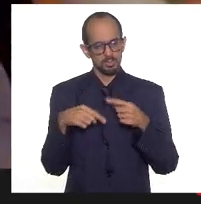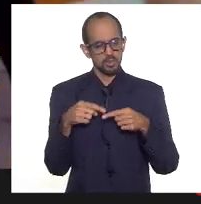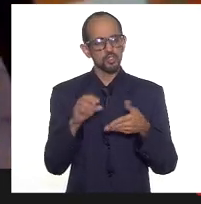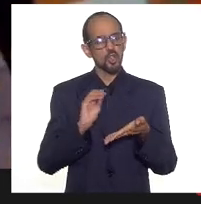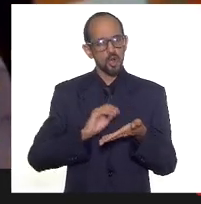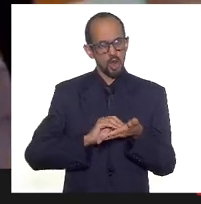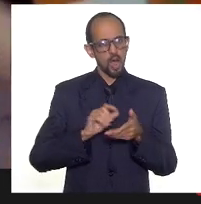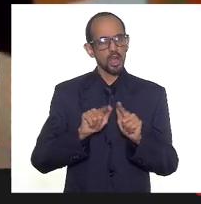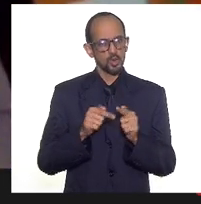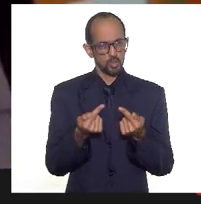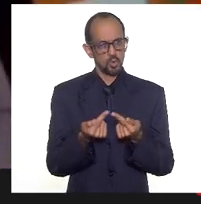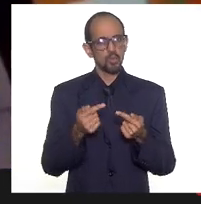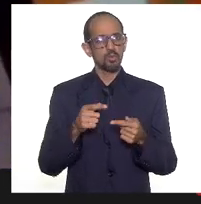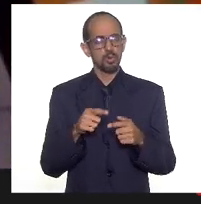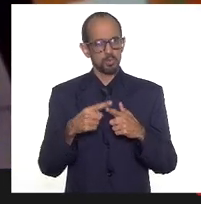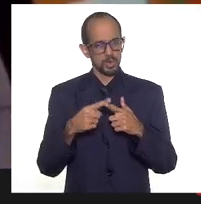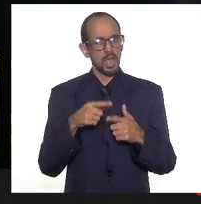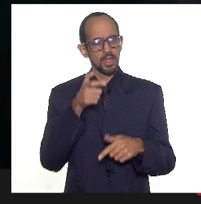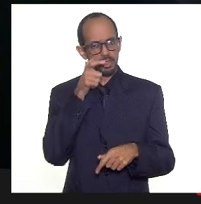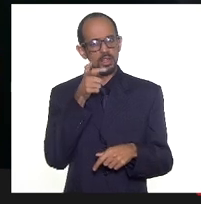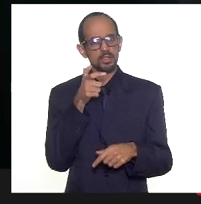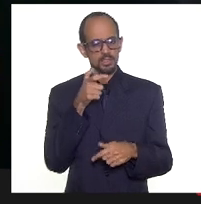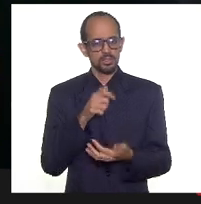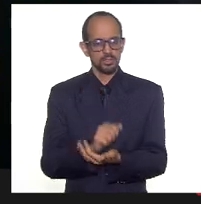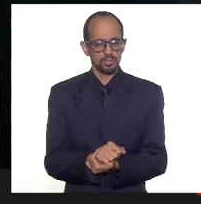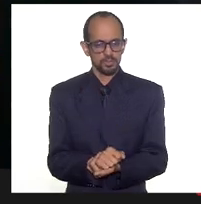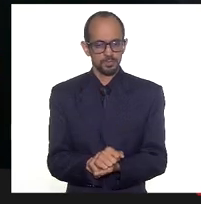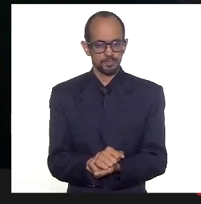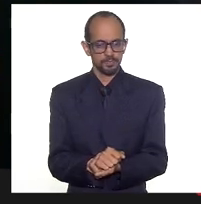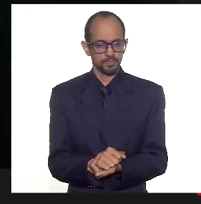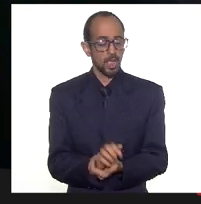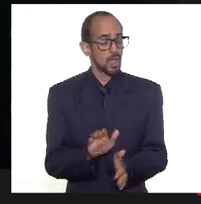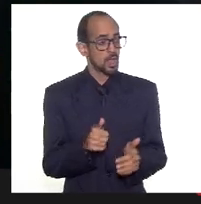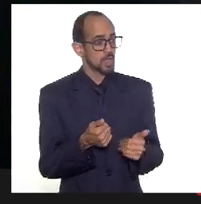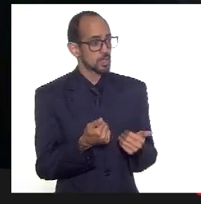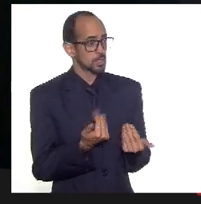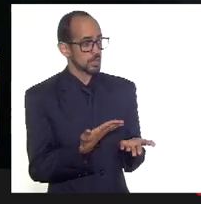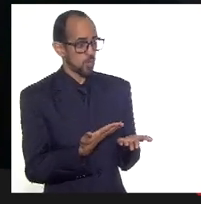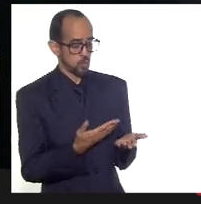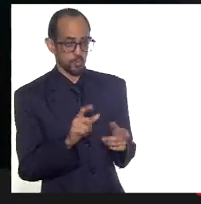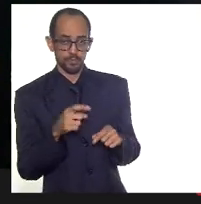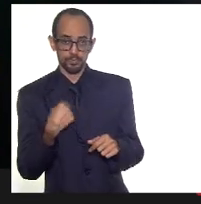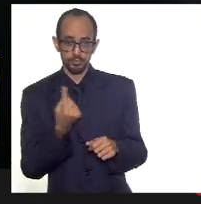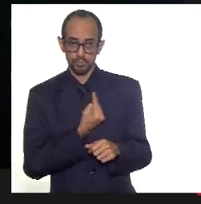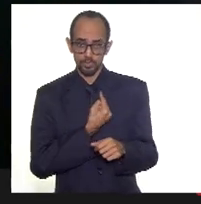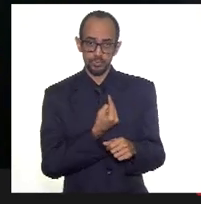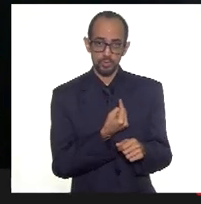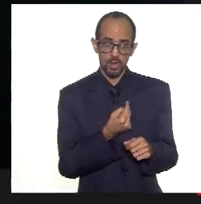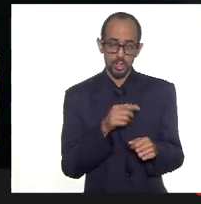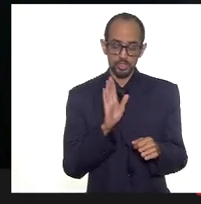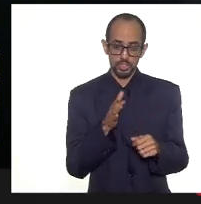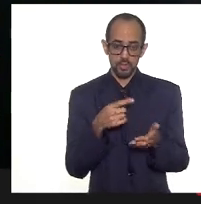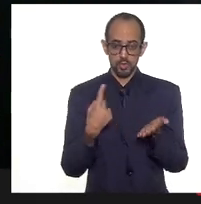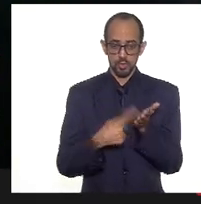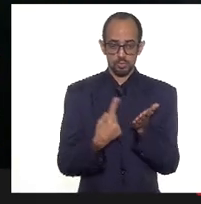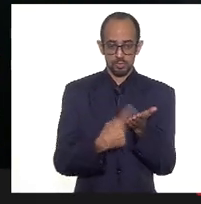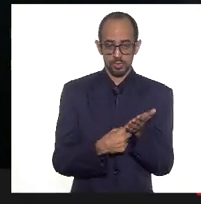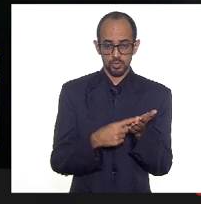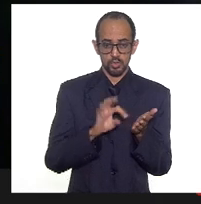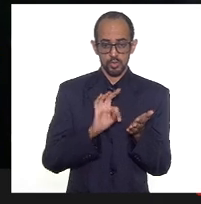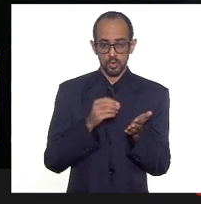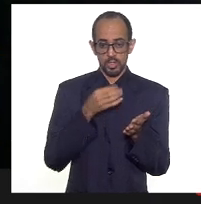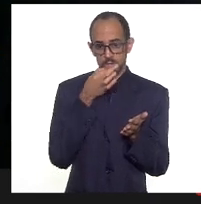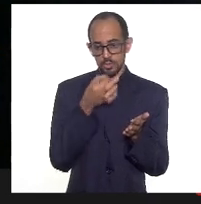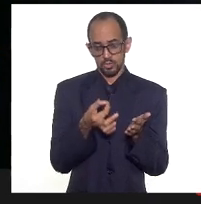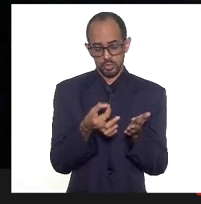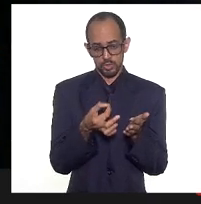fica interessante, né? Nós já traçamos, primeiro dizer o seguinte, que todas as indicações que estão sendo feitas